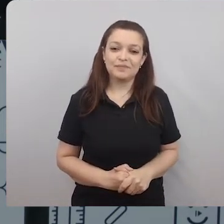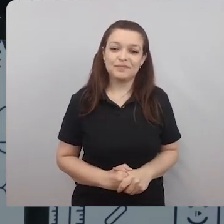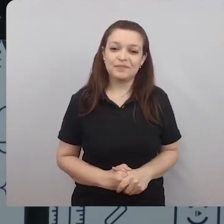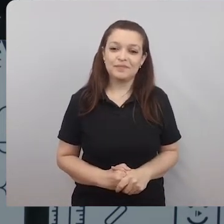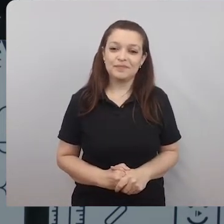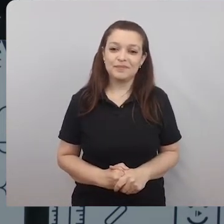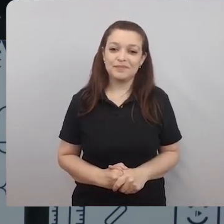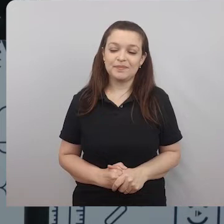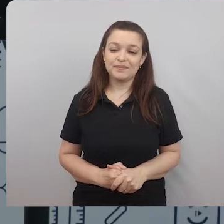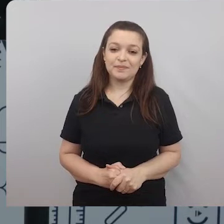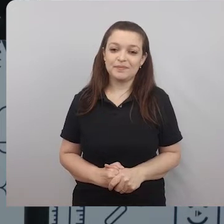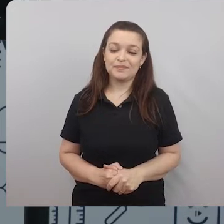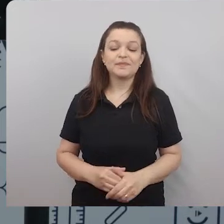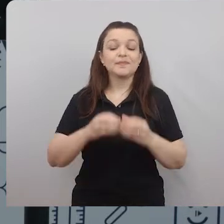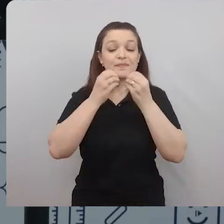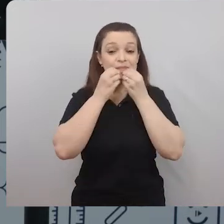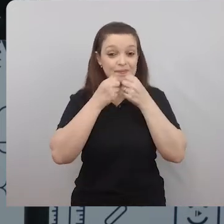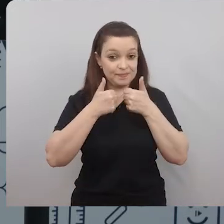Pai.